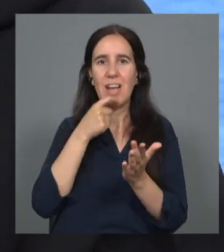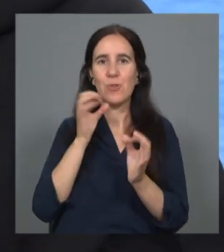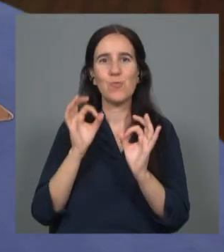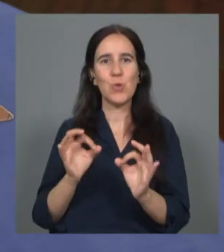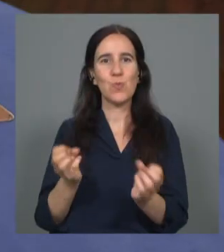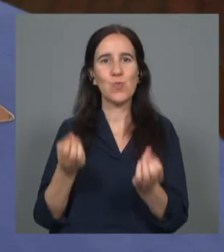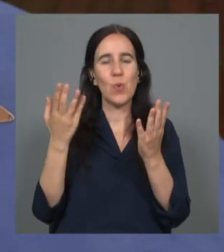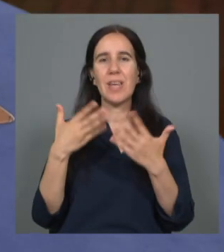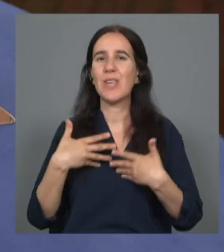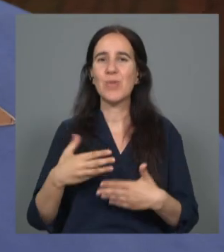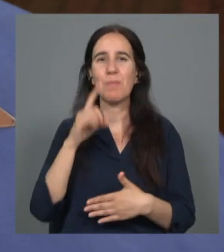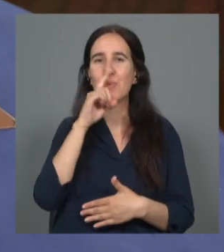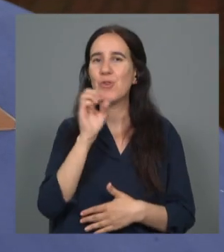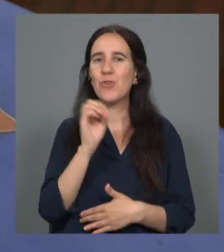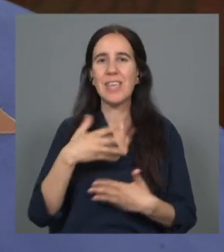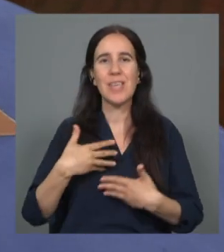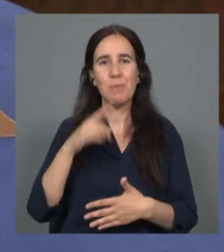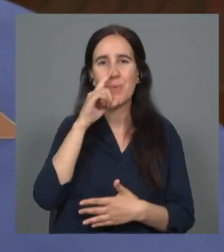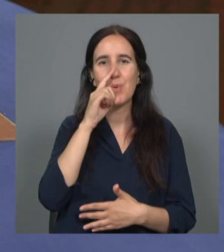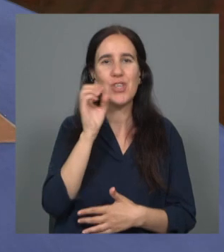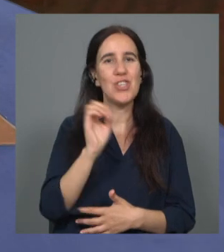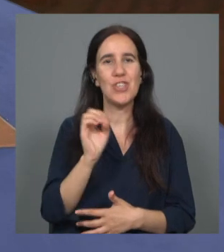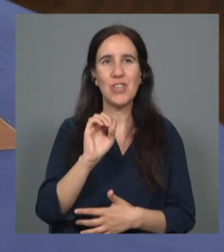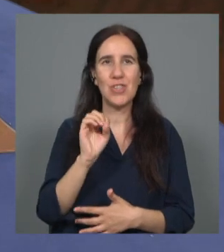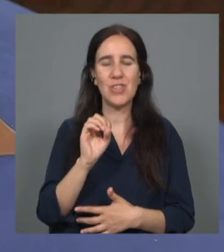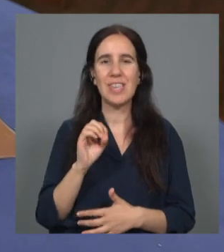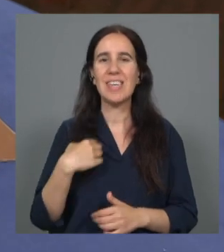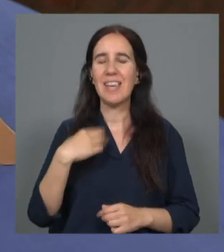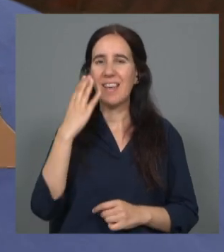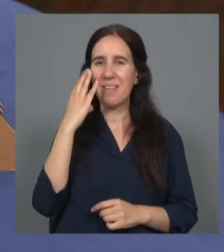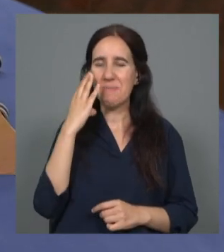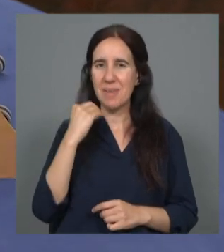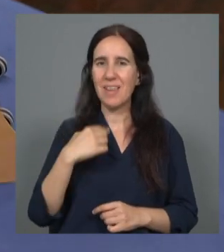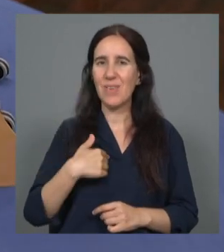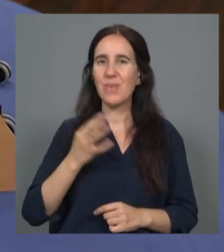Não me cansou, não me cansou. Portanto, eu acho que vale a